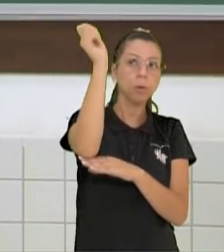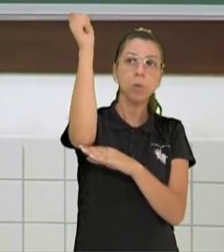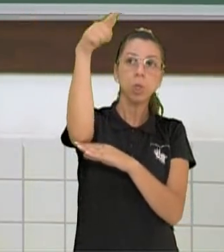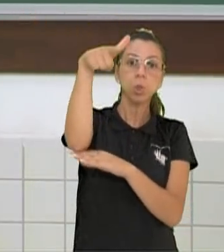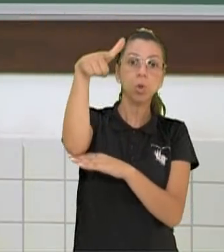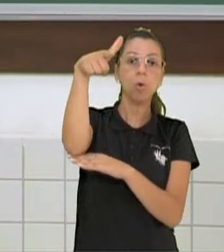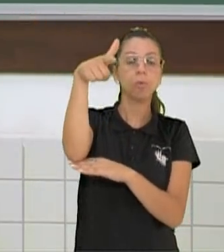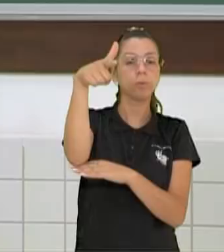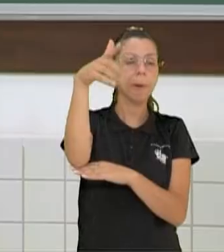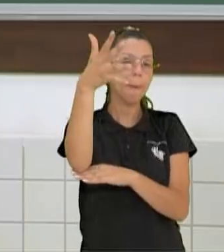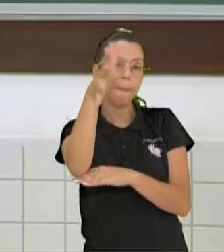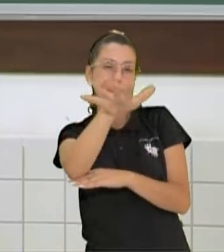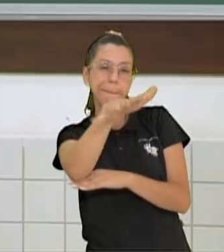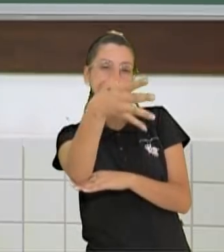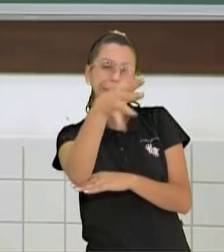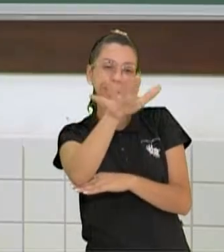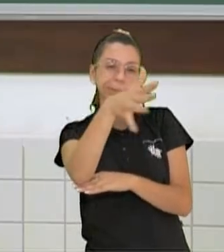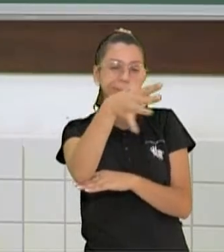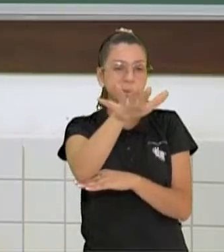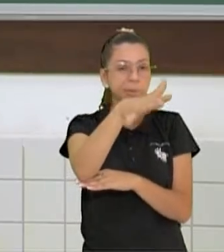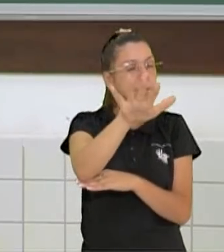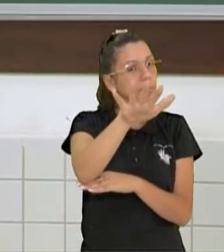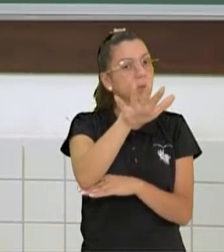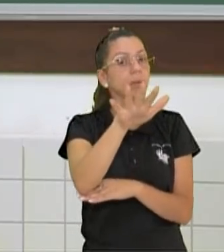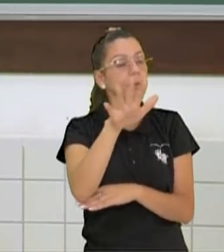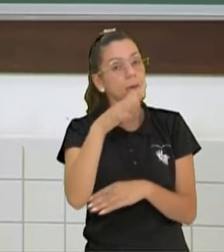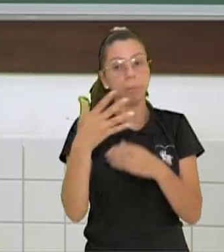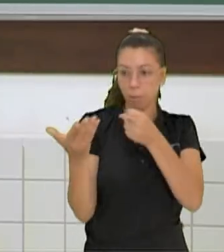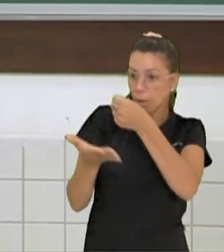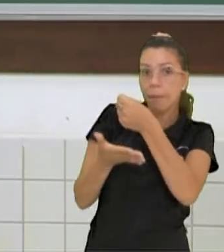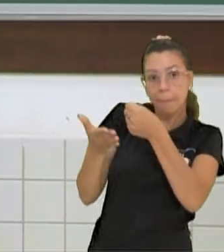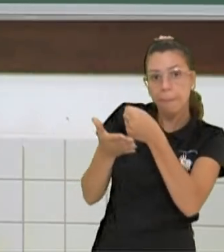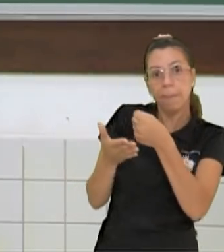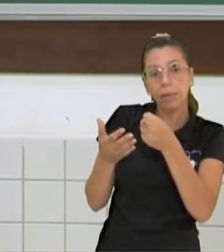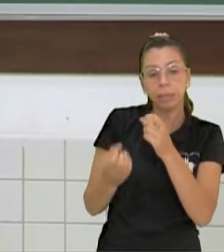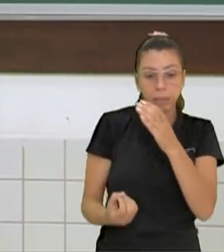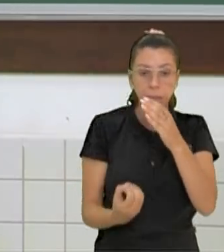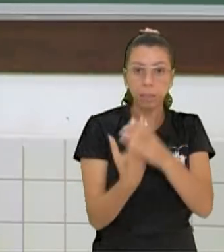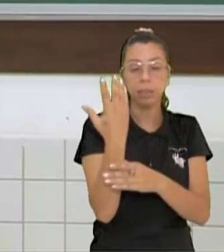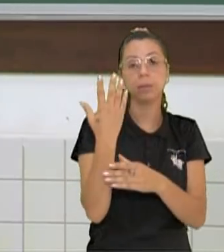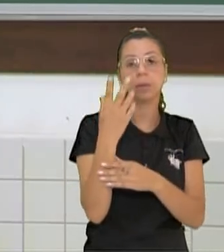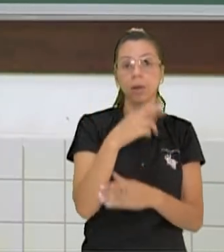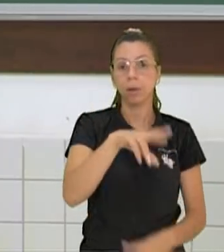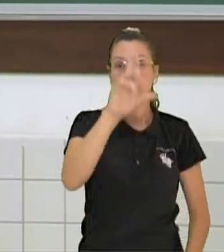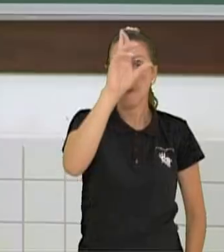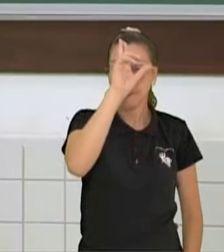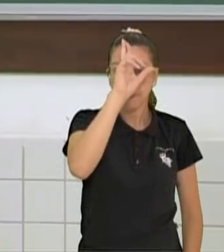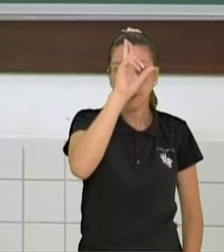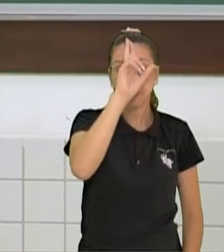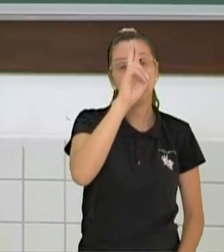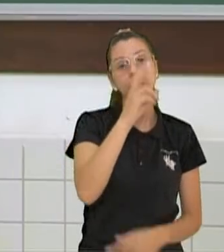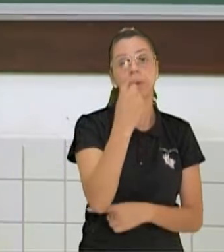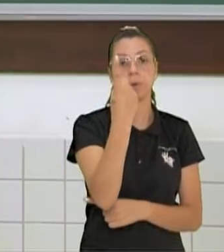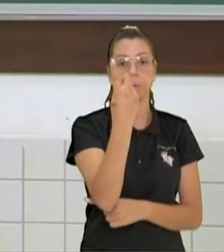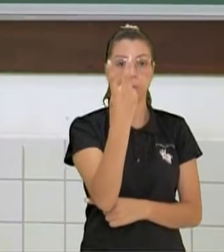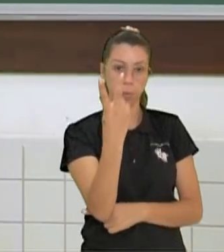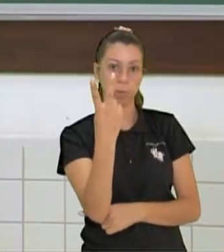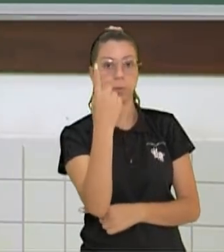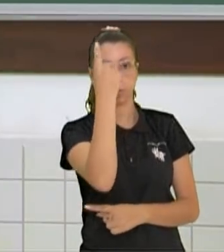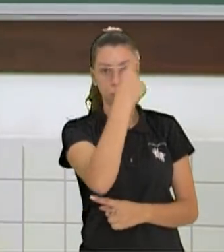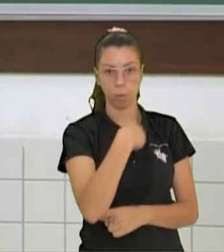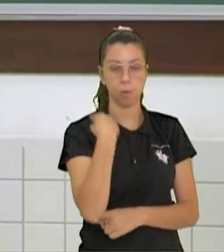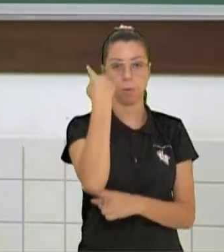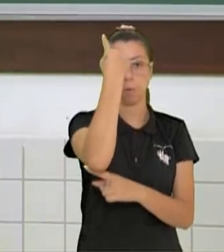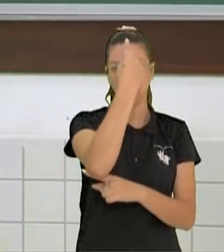é o mais ou menos, mas é baseado nisso que os seres humanos inventaram o tal do meio-dia, às 12 horas,